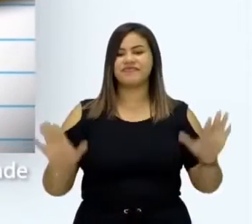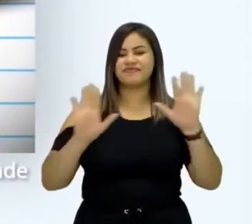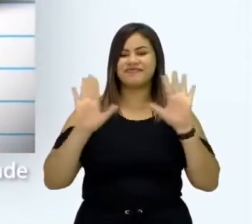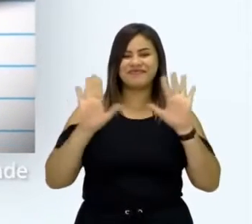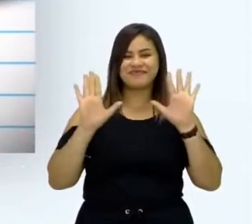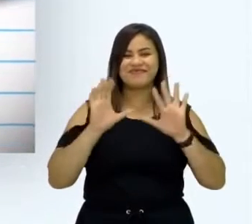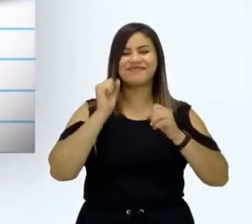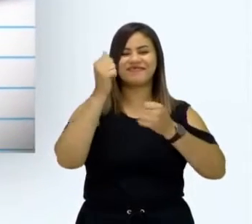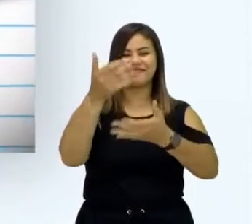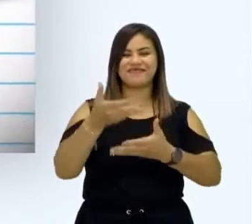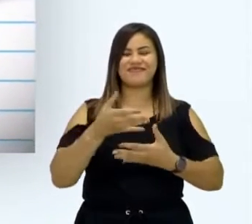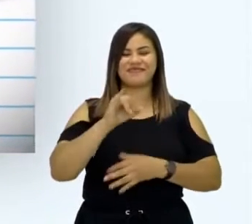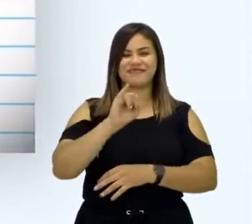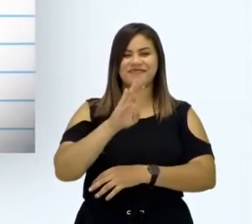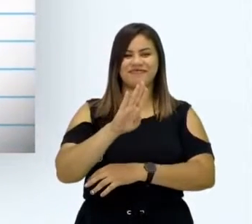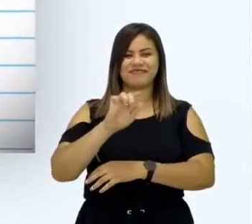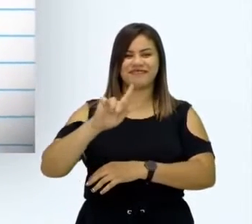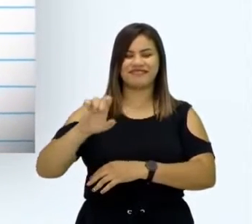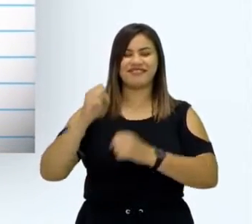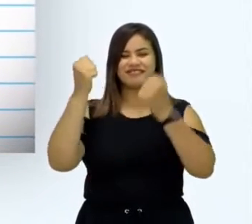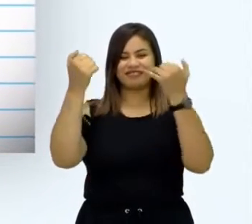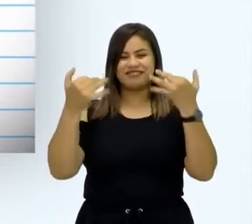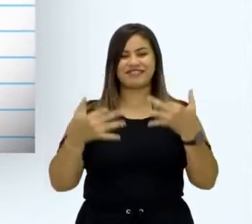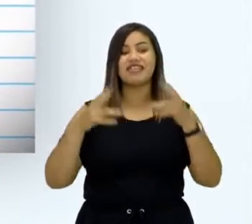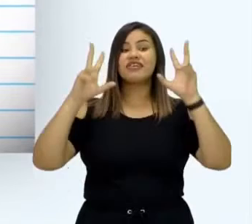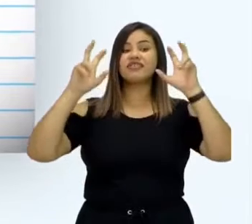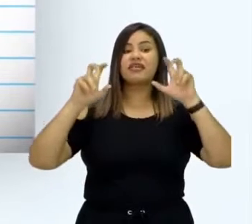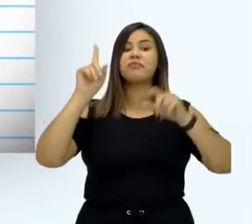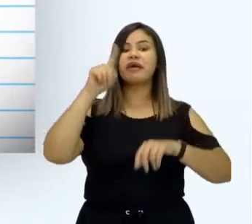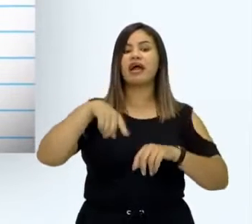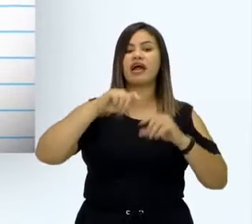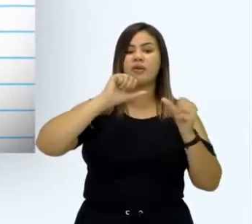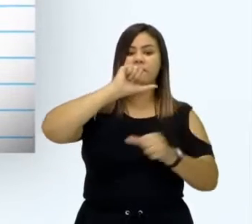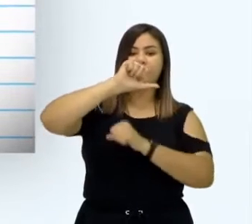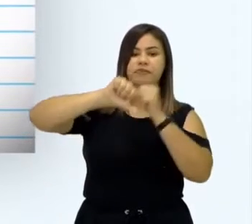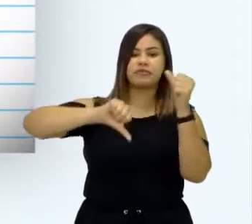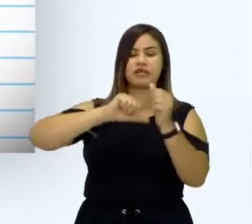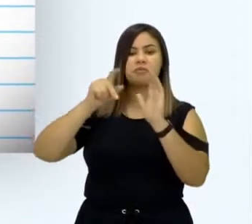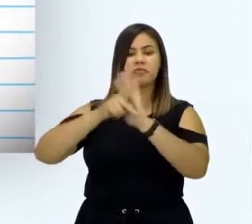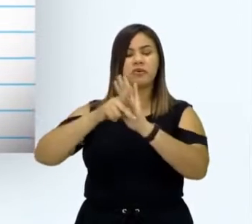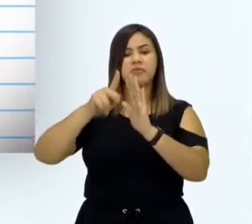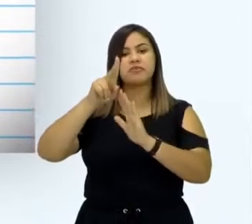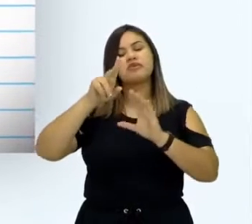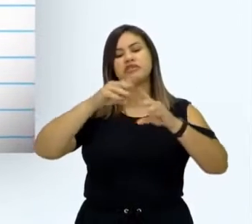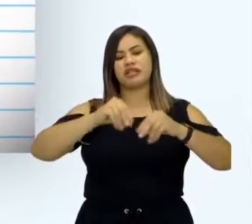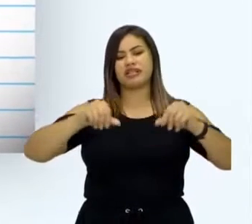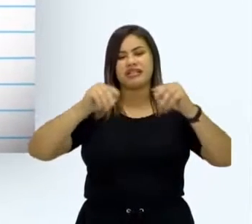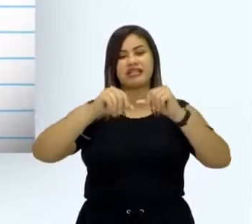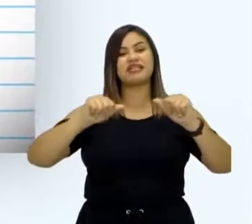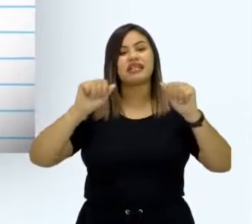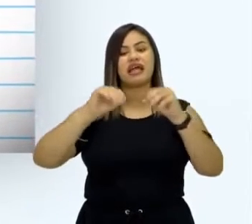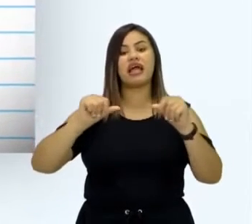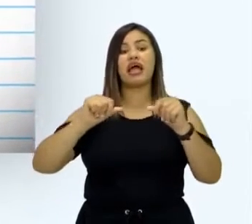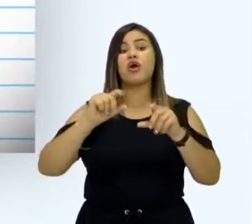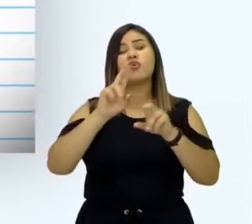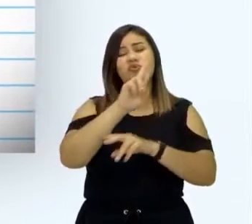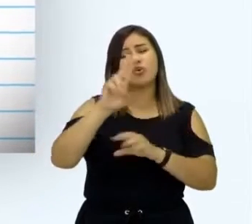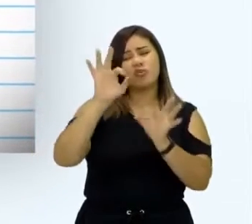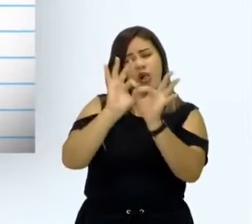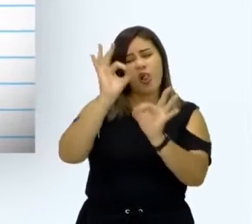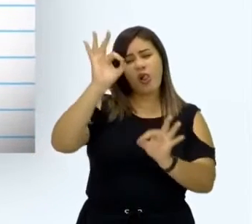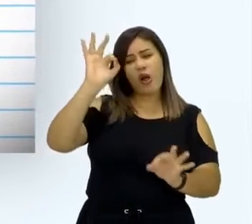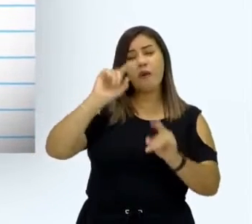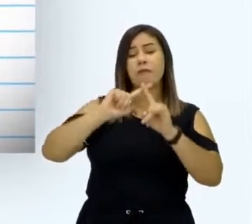Sejam bem-vindos ao IBGE Explica. Hoje o tema é Mudanças na Cobertura e Uso da Terra. O nome é comprido, mas a ideia não é